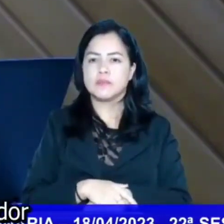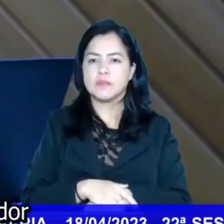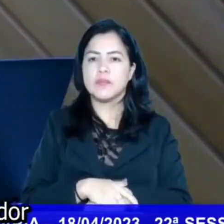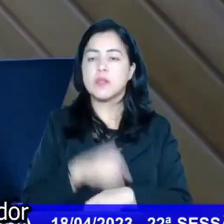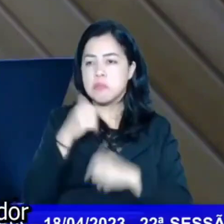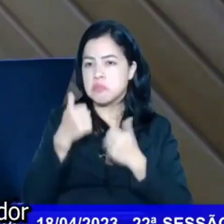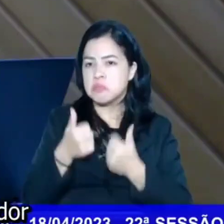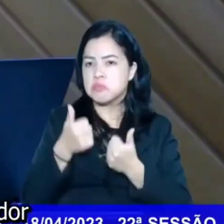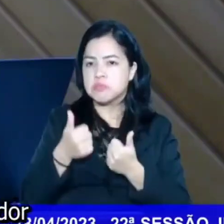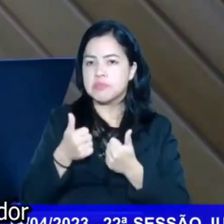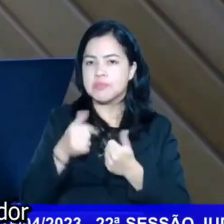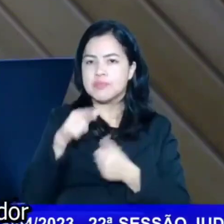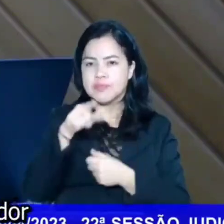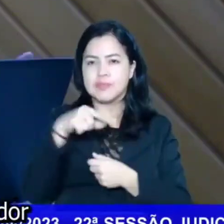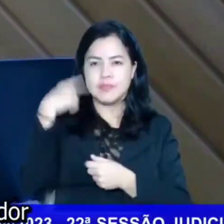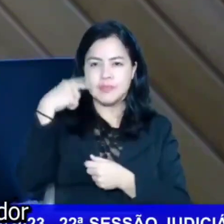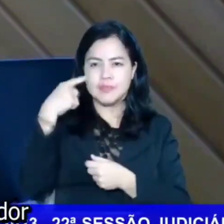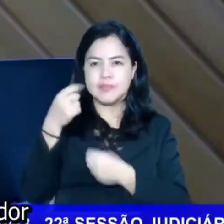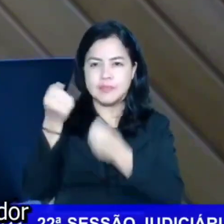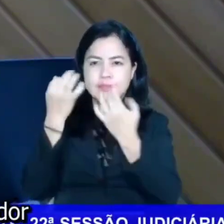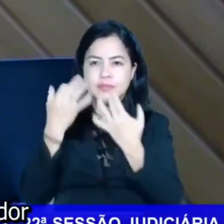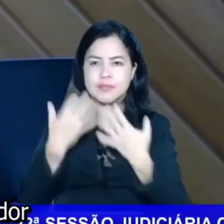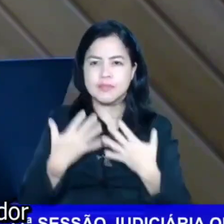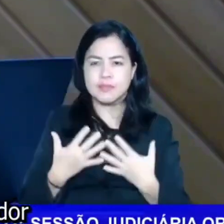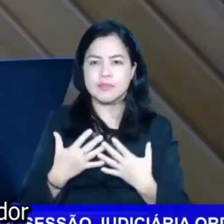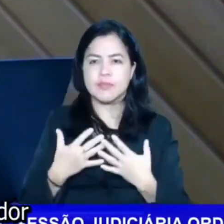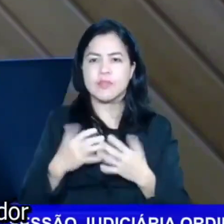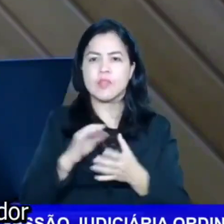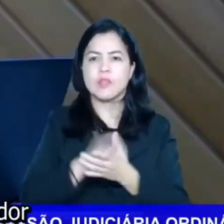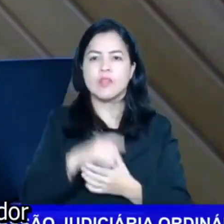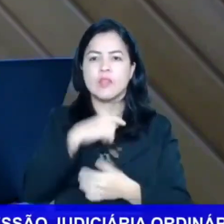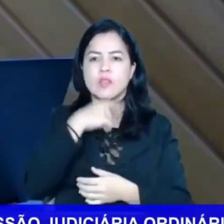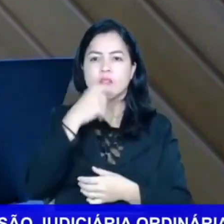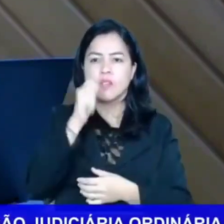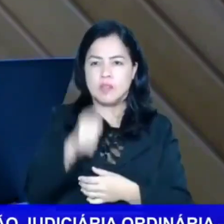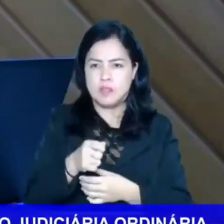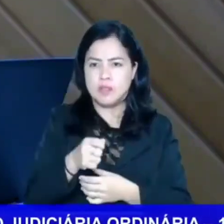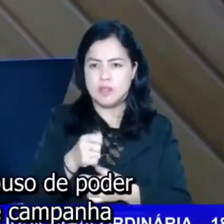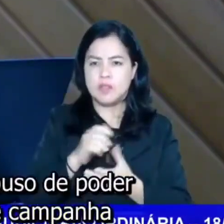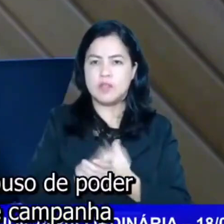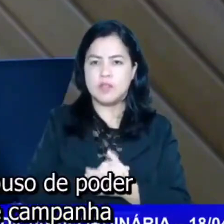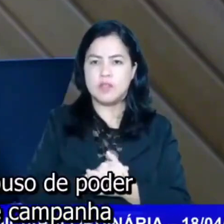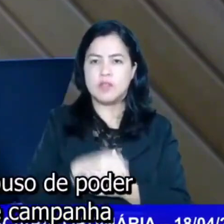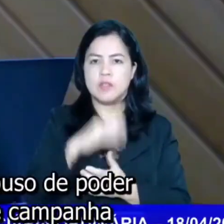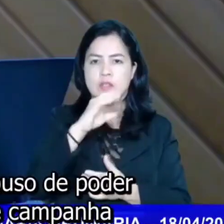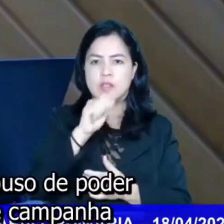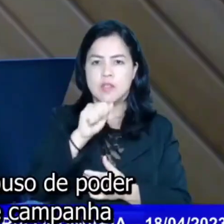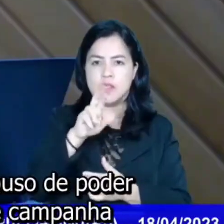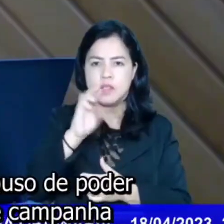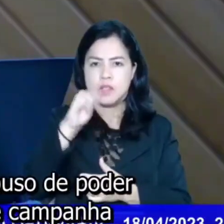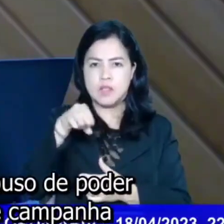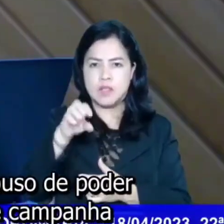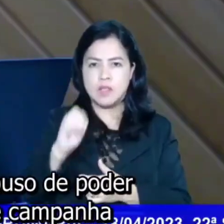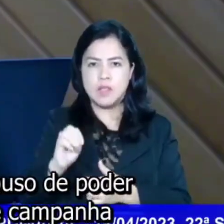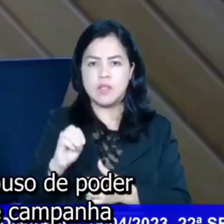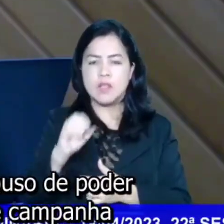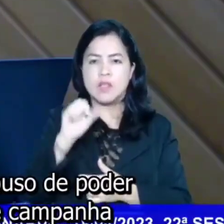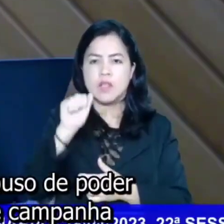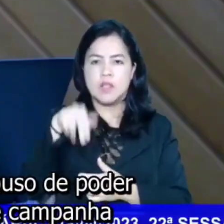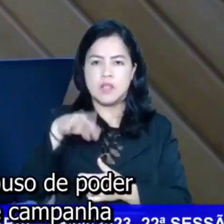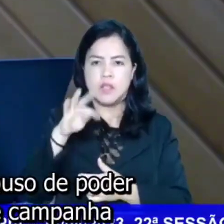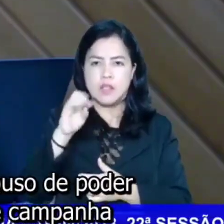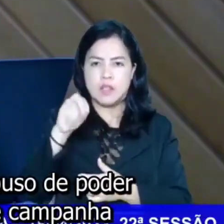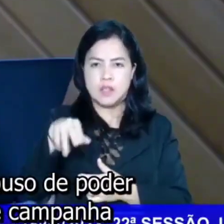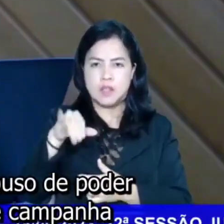como muito bem relatou o desembargador Carmo Antônio, o presente